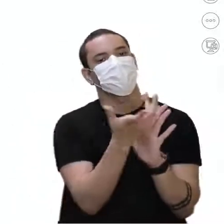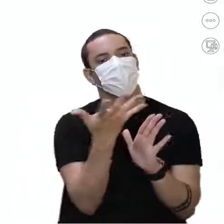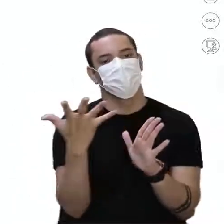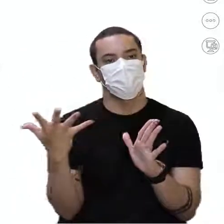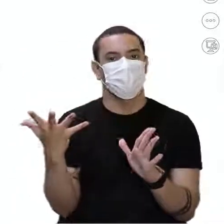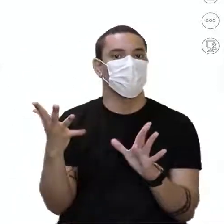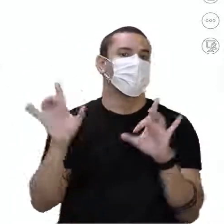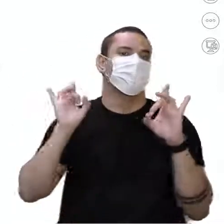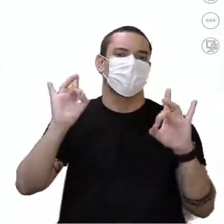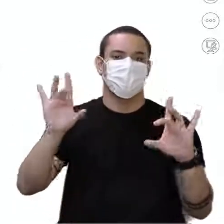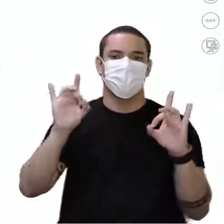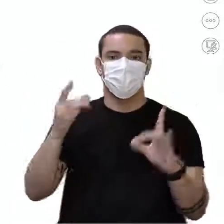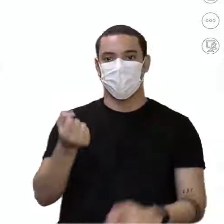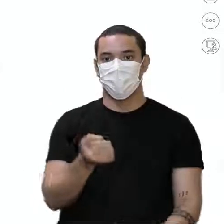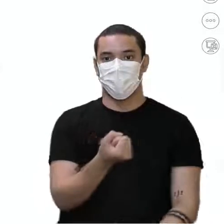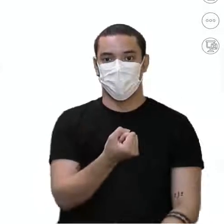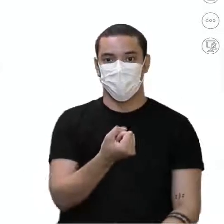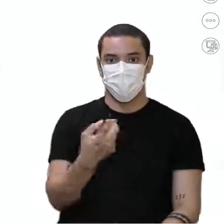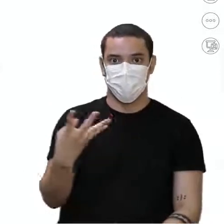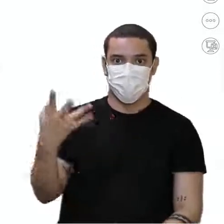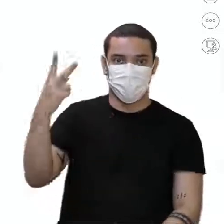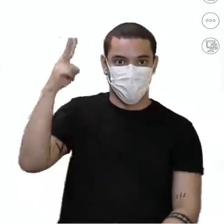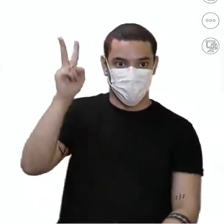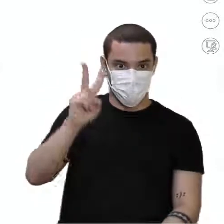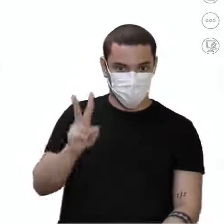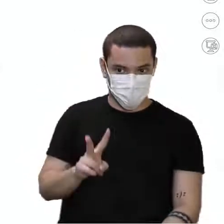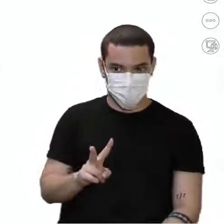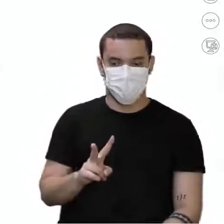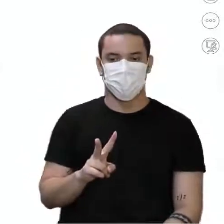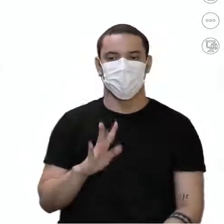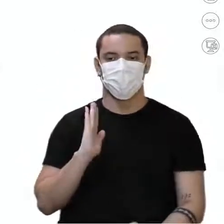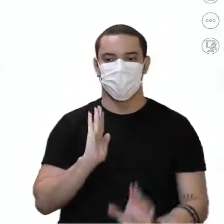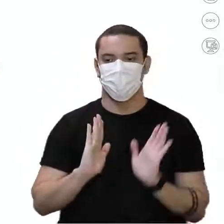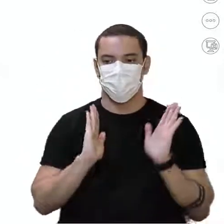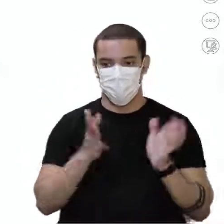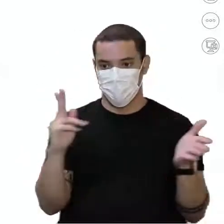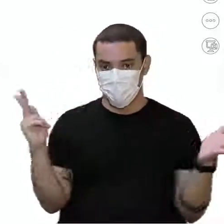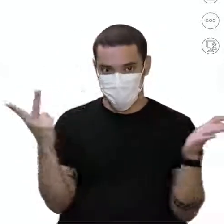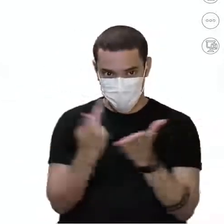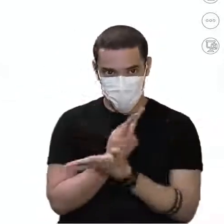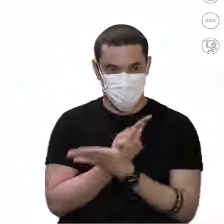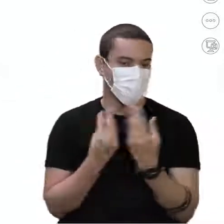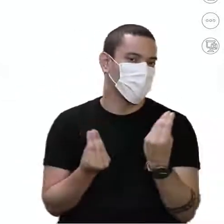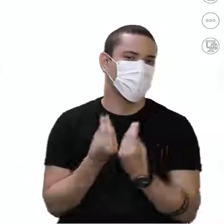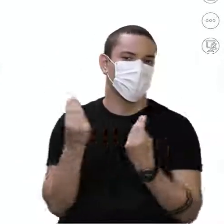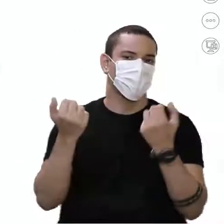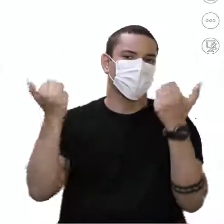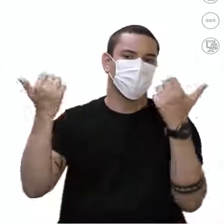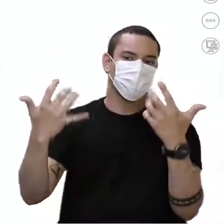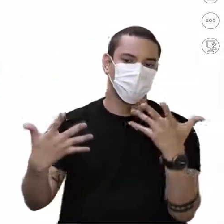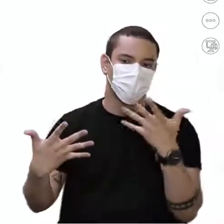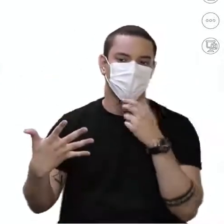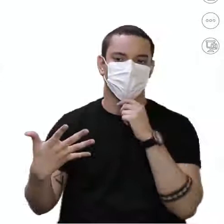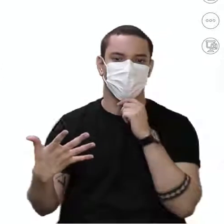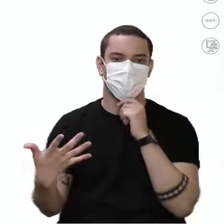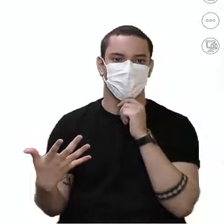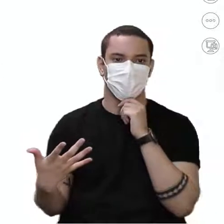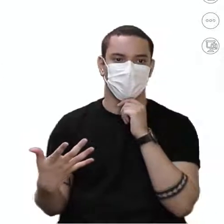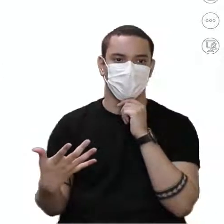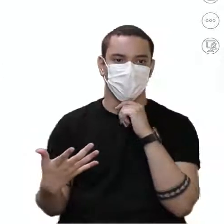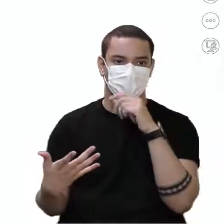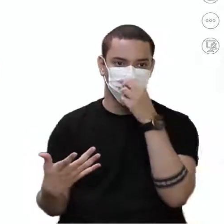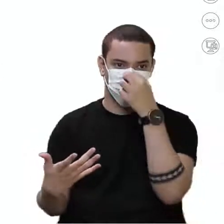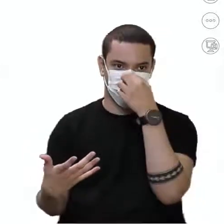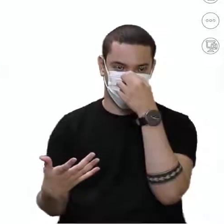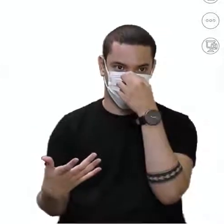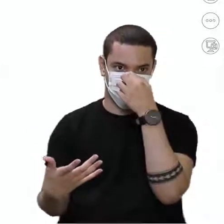especificamente a quantidade de vezes que elas ocorreram, como naquela situação lá, do